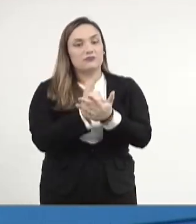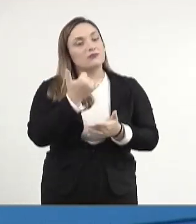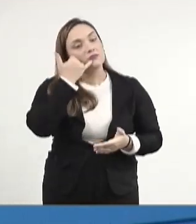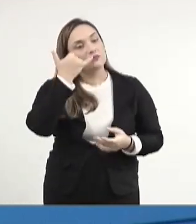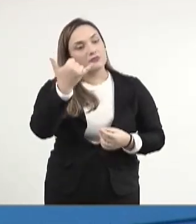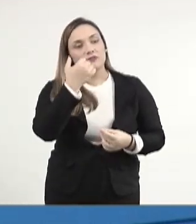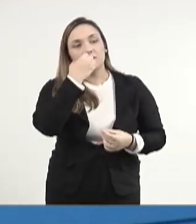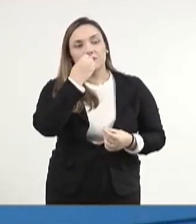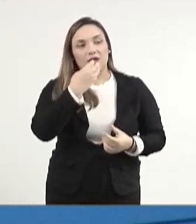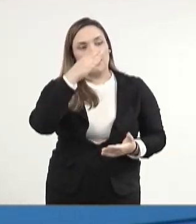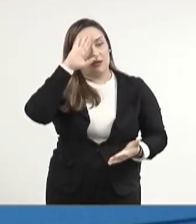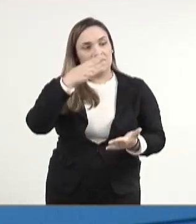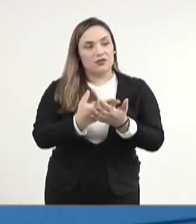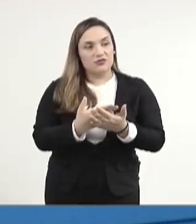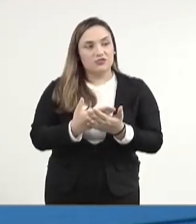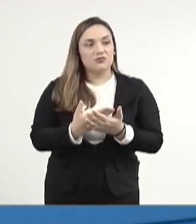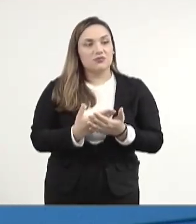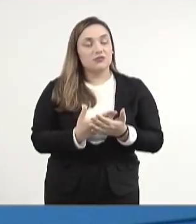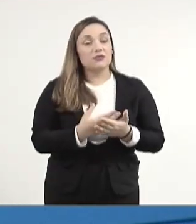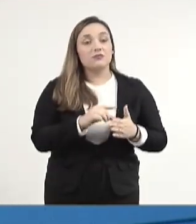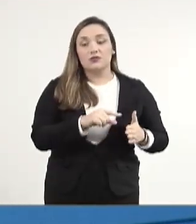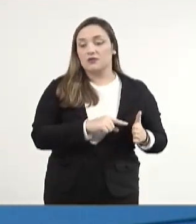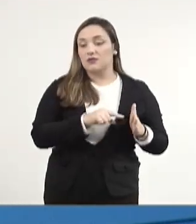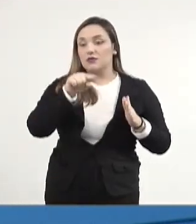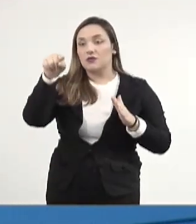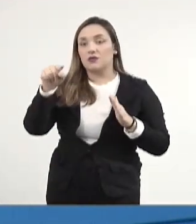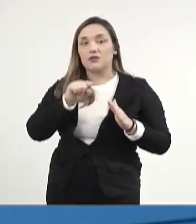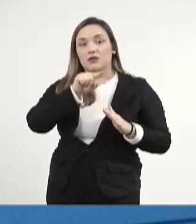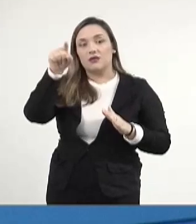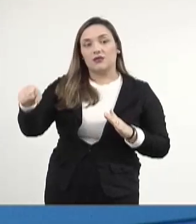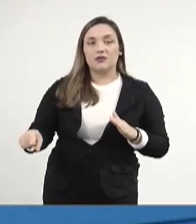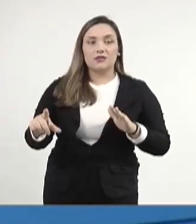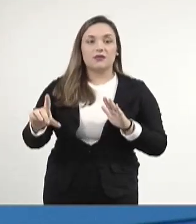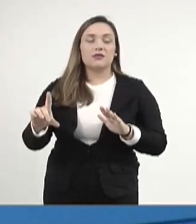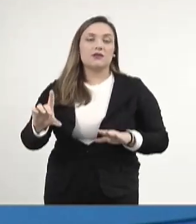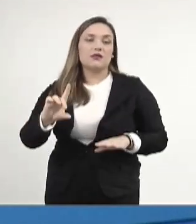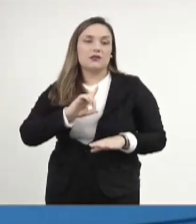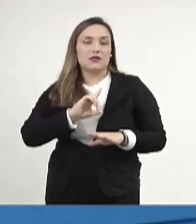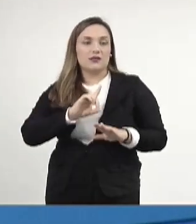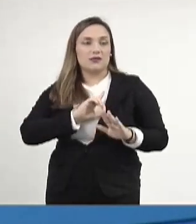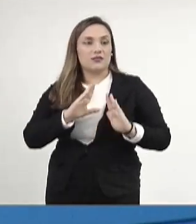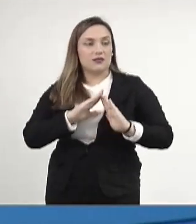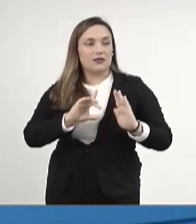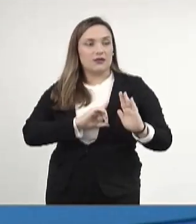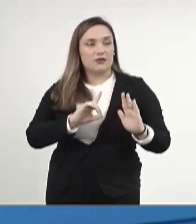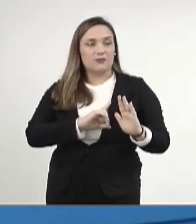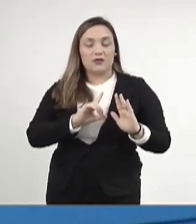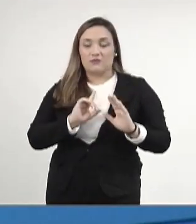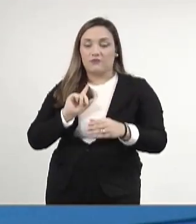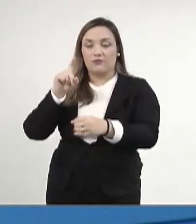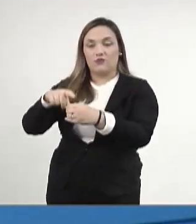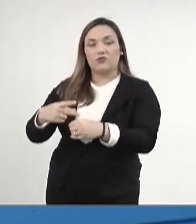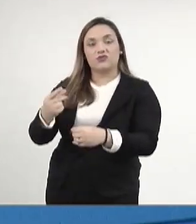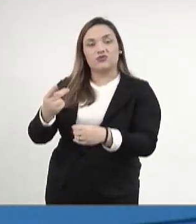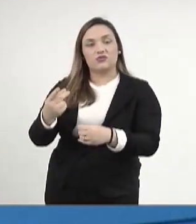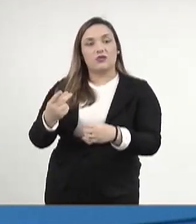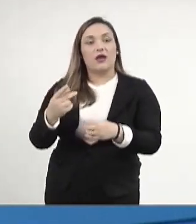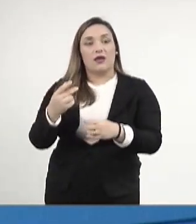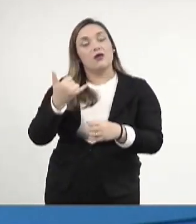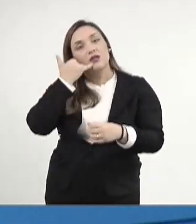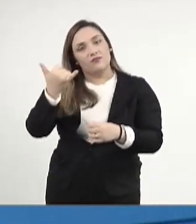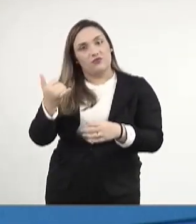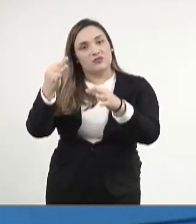fé para comparecer até a delegacia para devolver o telefone de forma voluntária. Nesse